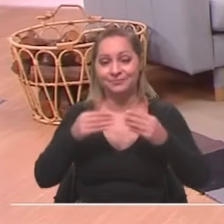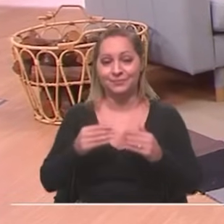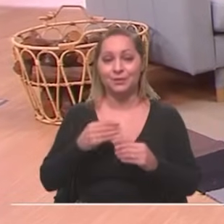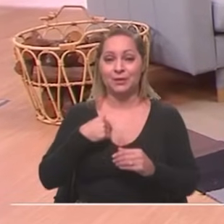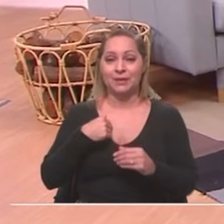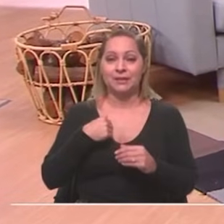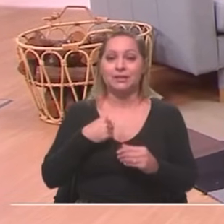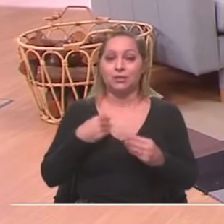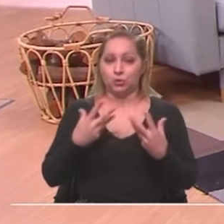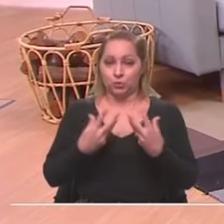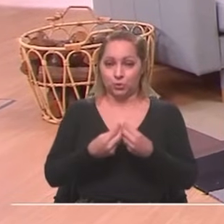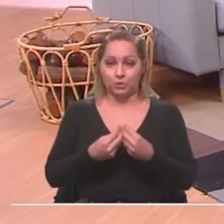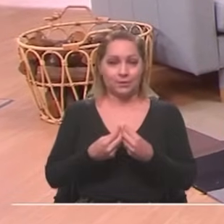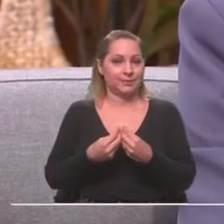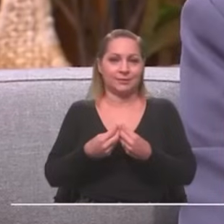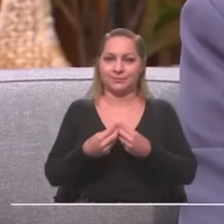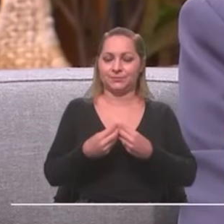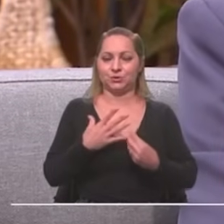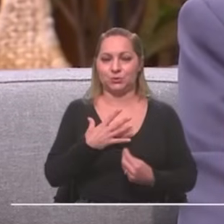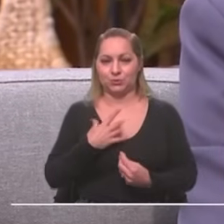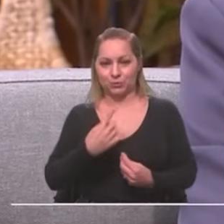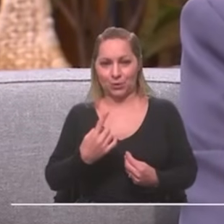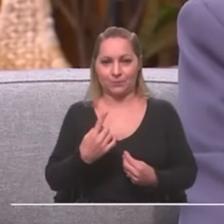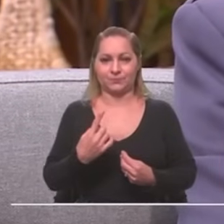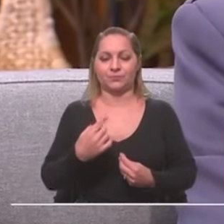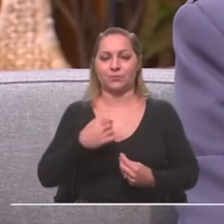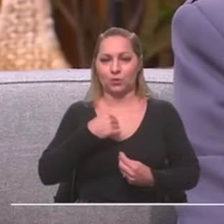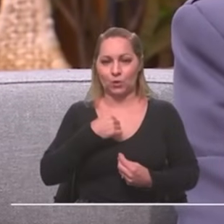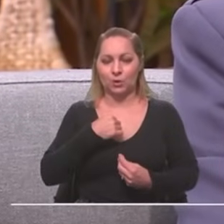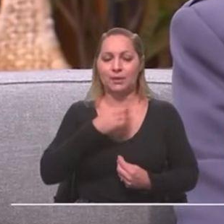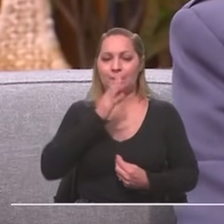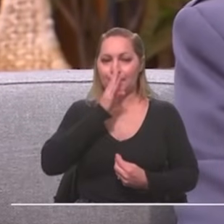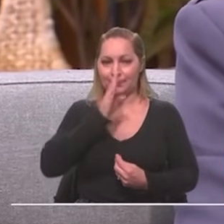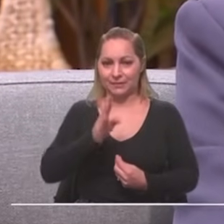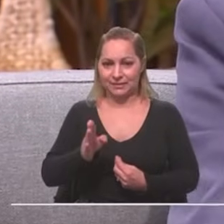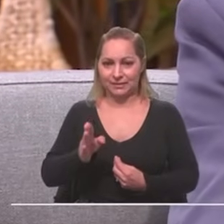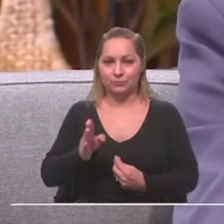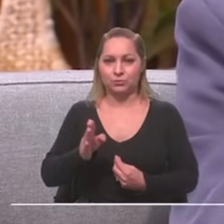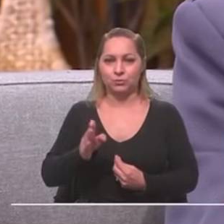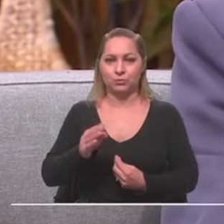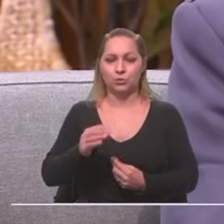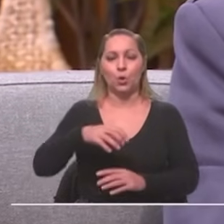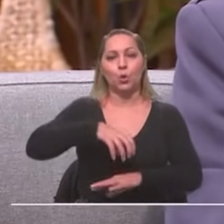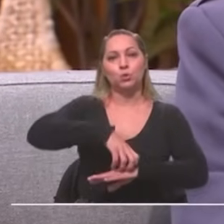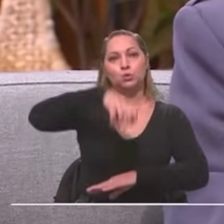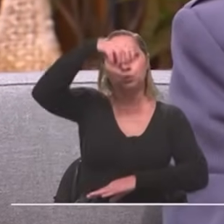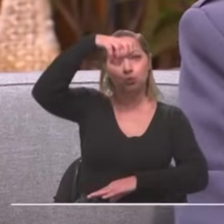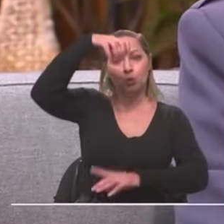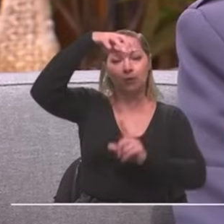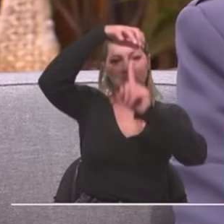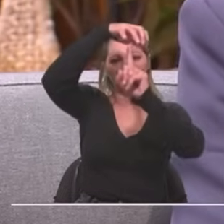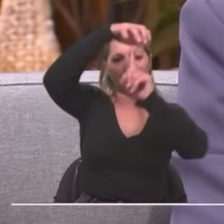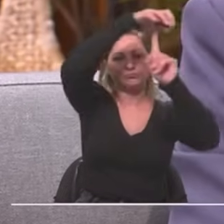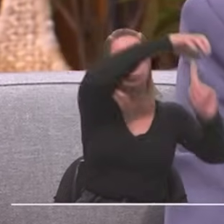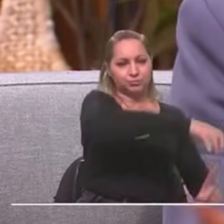um instrutor? Não. Não, é não, sozinha? É solo. Não. Nós fazemos é um treino de torres. Saltamos de uma torre a simular a saída do